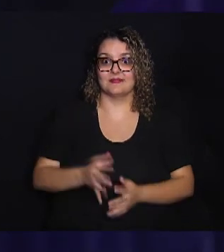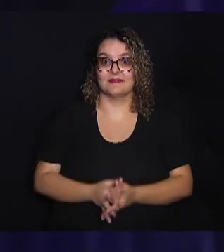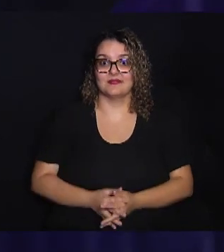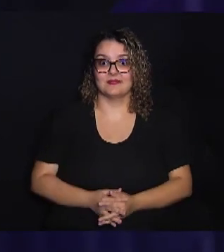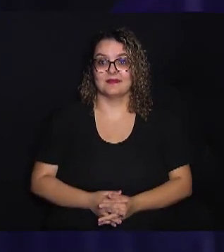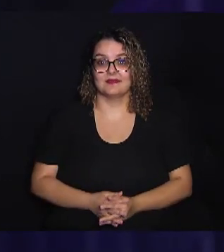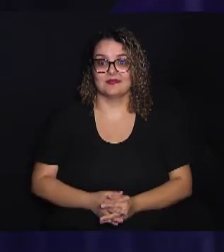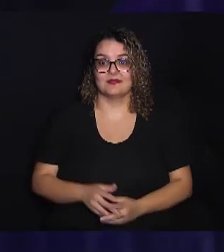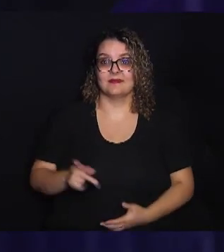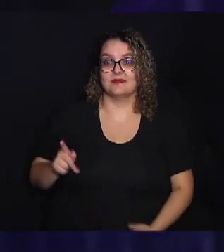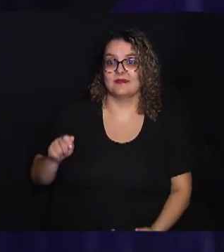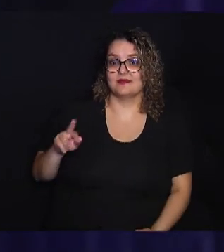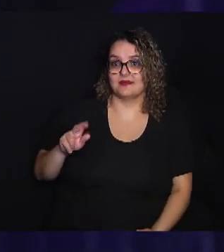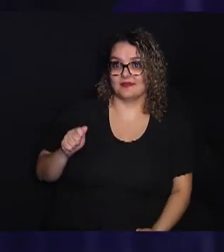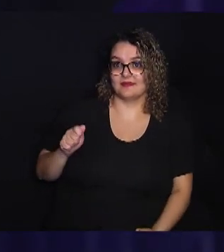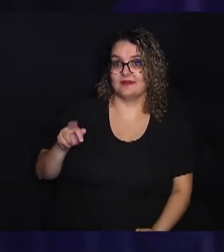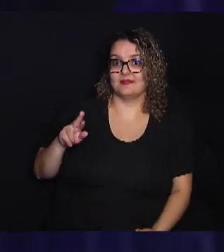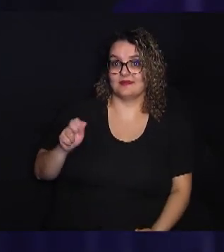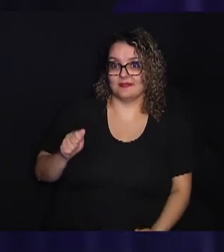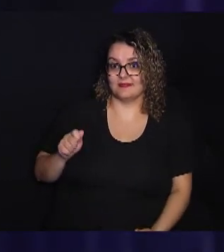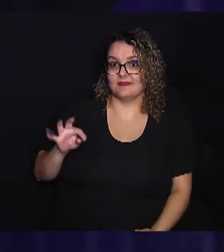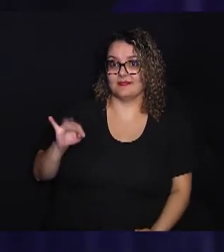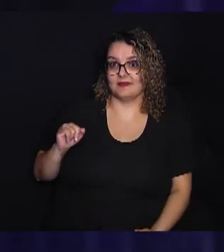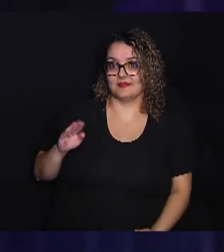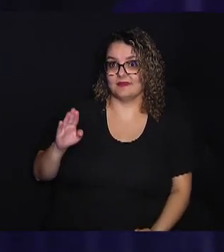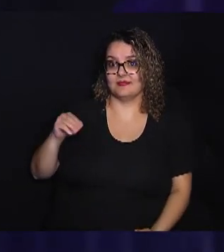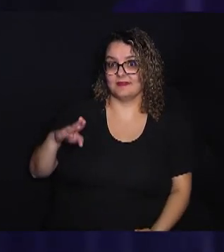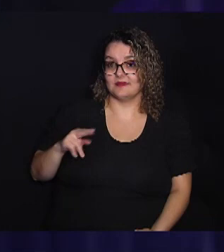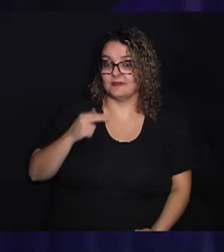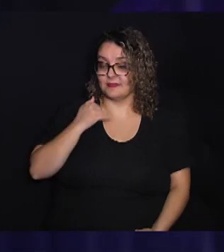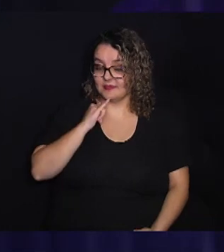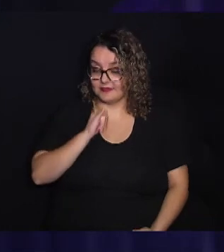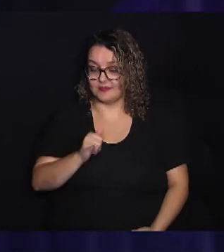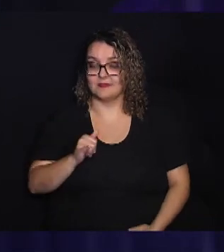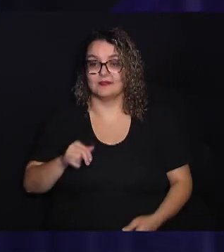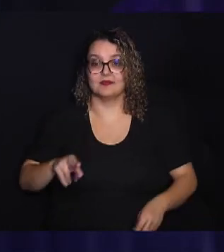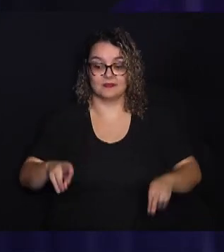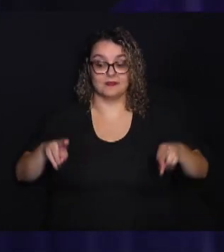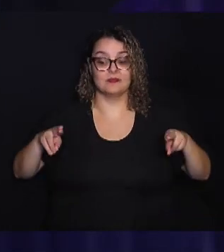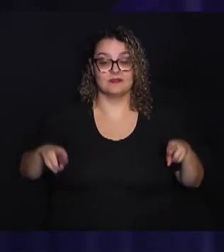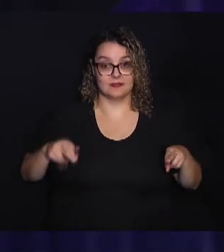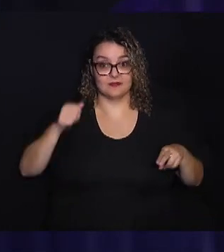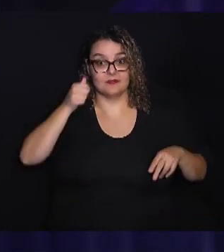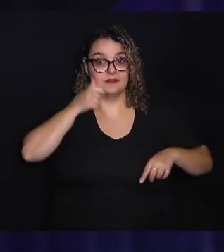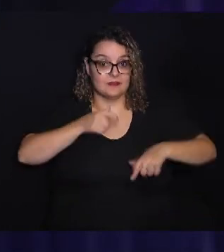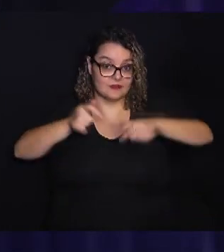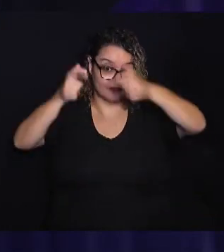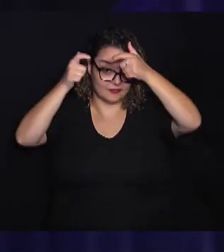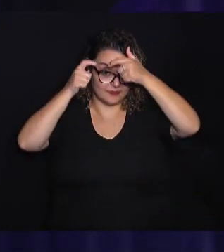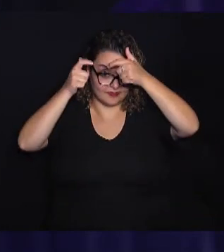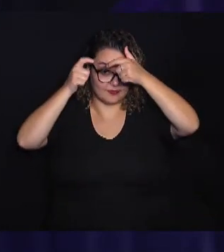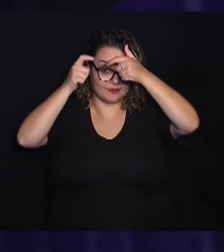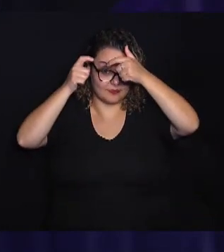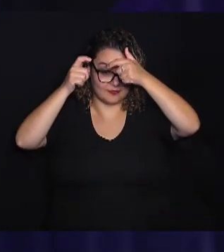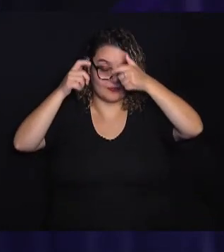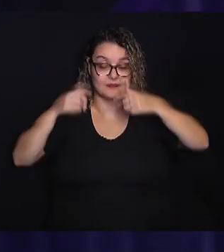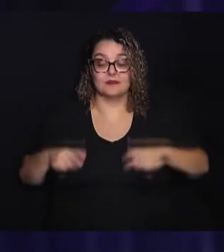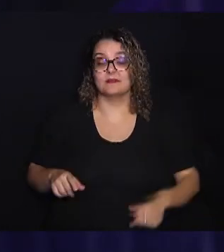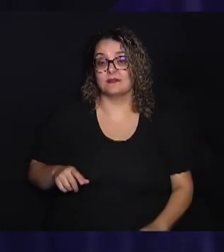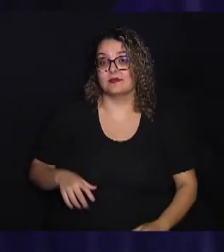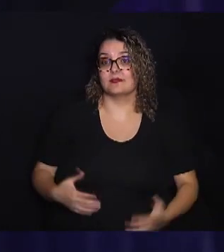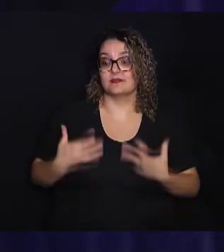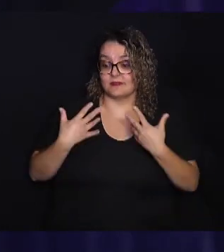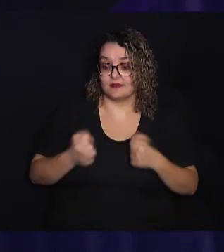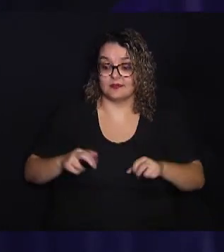O Pararatimbum, ele fala de um reino que a menina, a princesa, assume o reino depois que o pai morre e